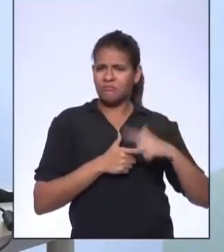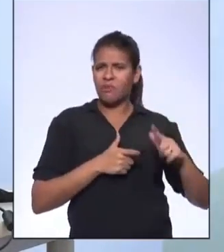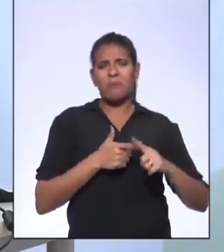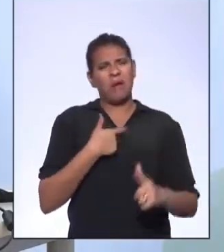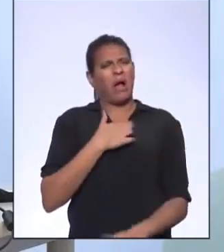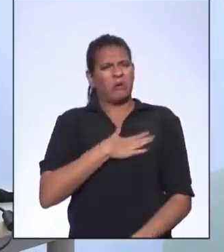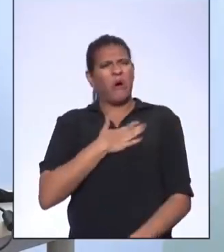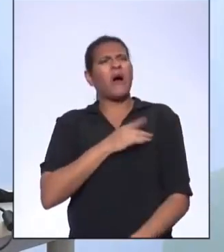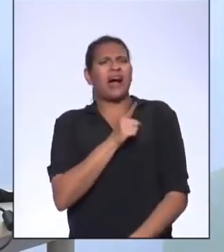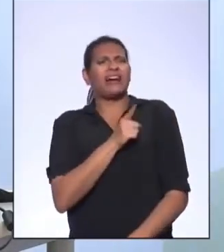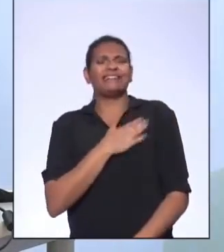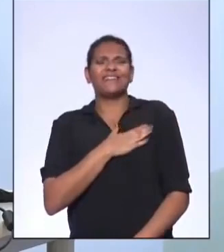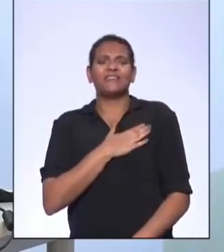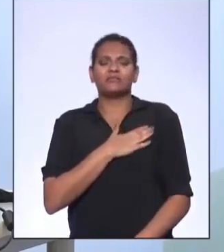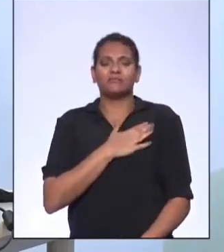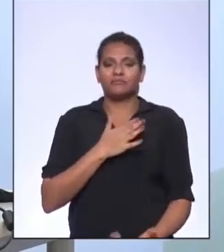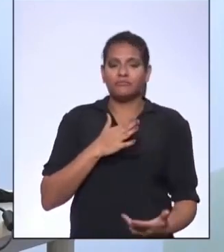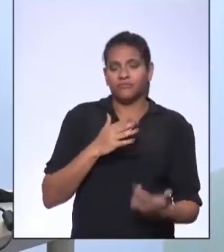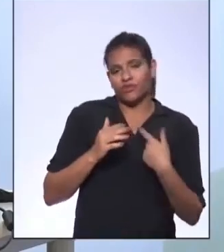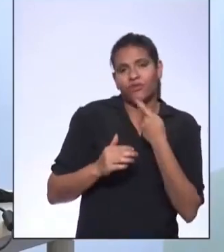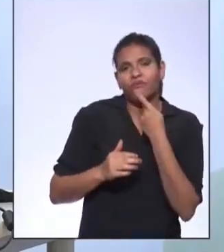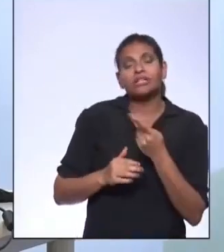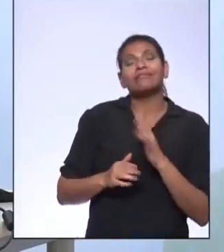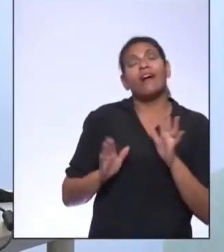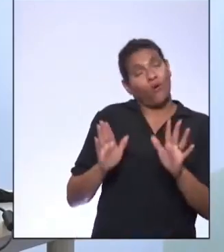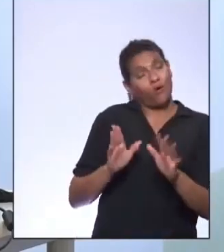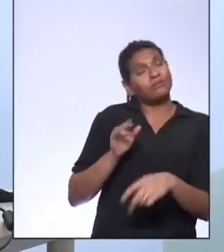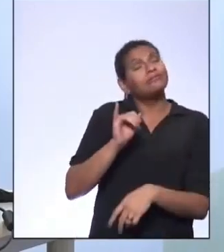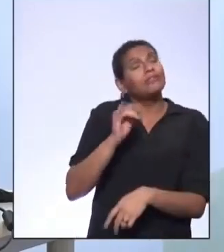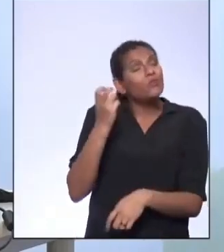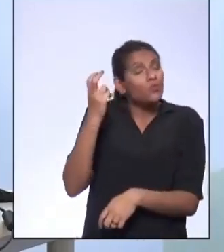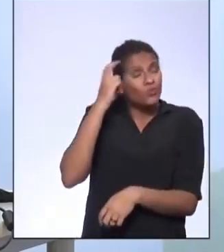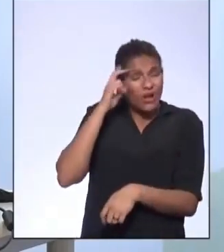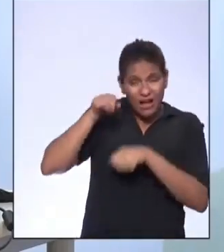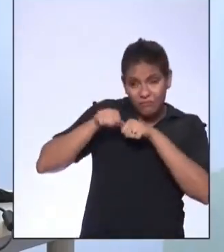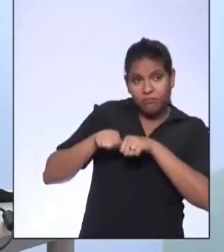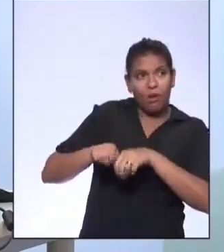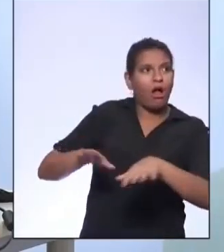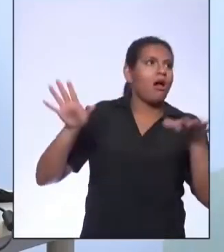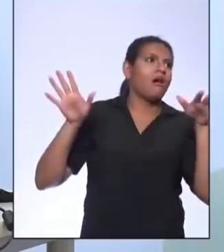não vou dizer para vocês que as coisas da cultura de massa não fazem parte, a gente não tem que